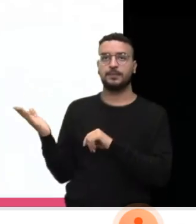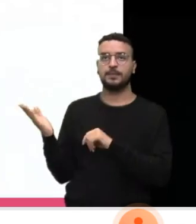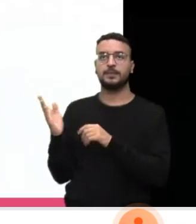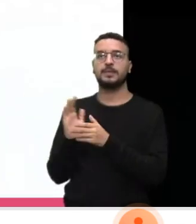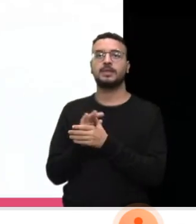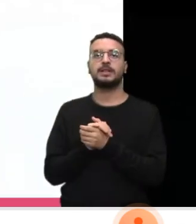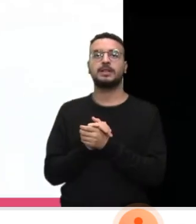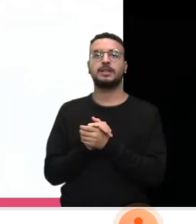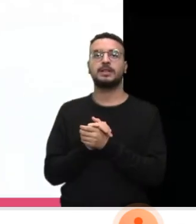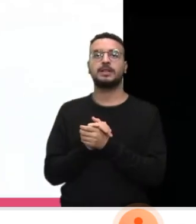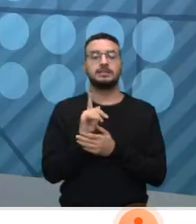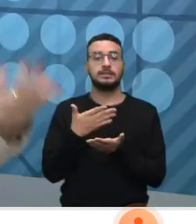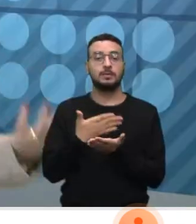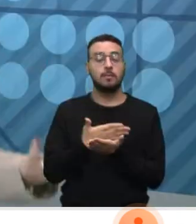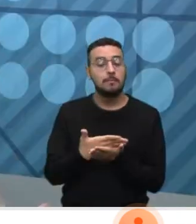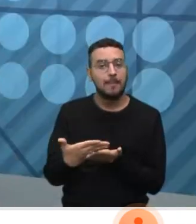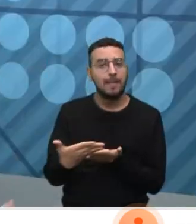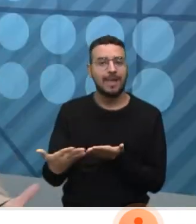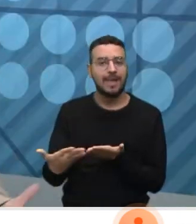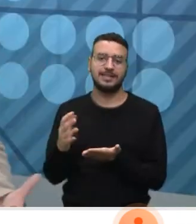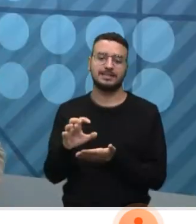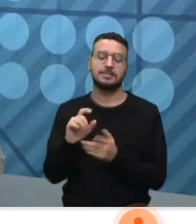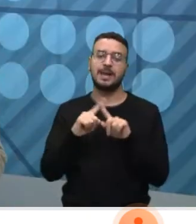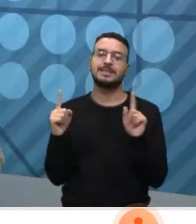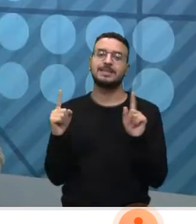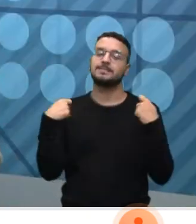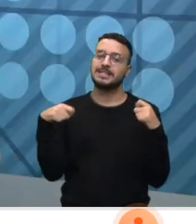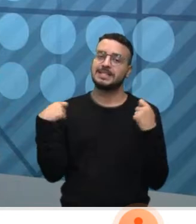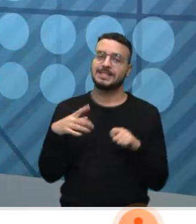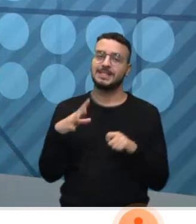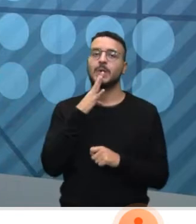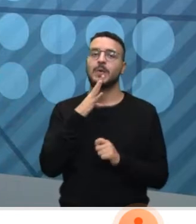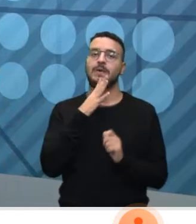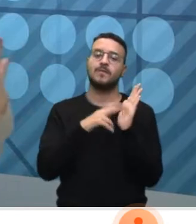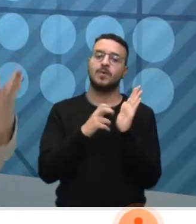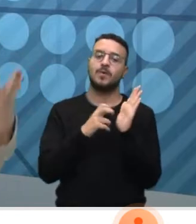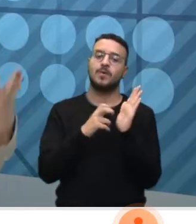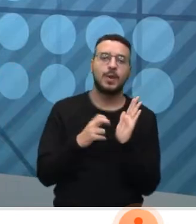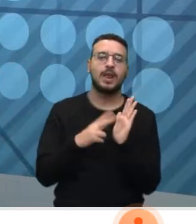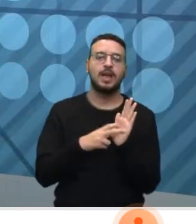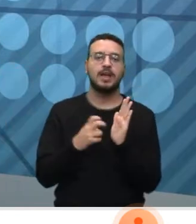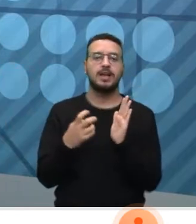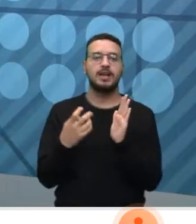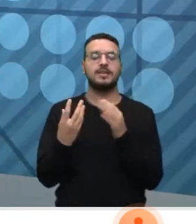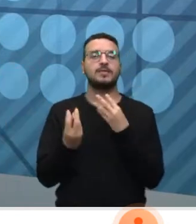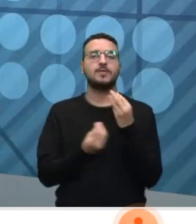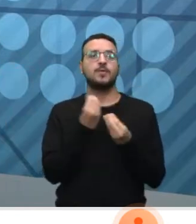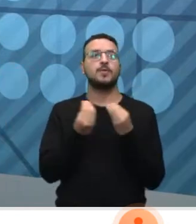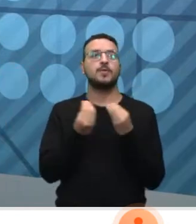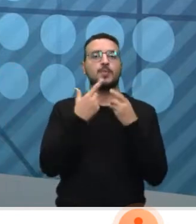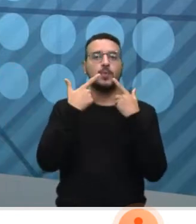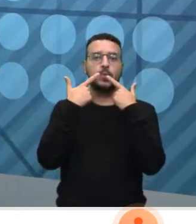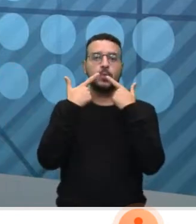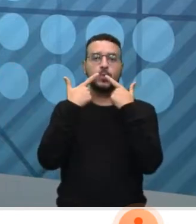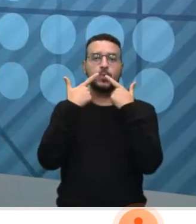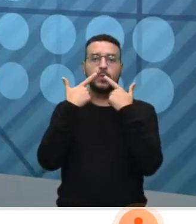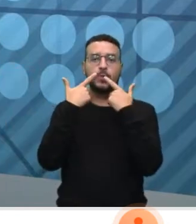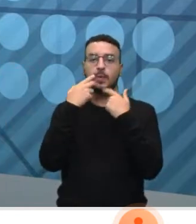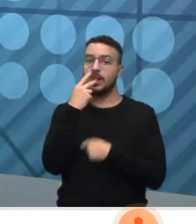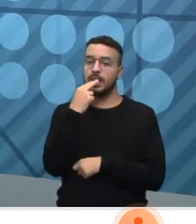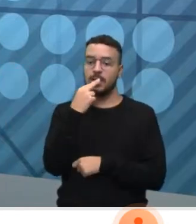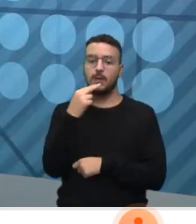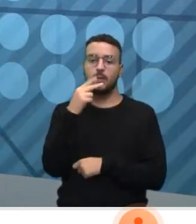que não apenas saber os vocabulários, mas entender como que essa língua é organizada, alguns tipos de